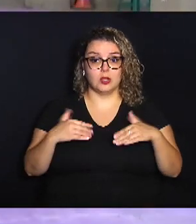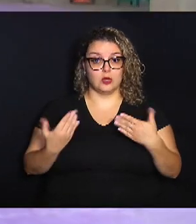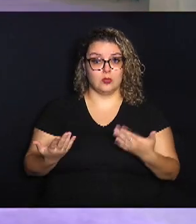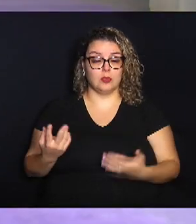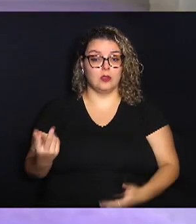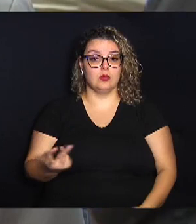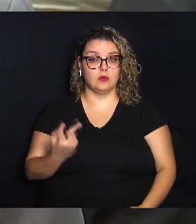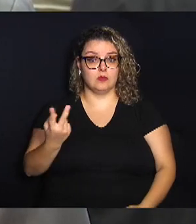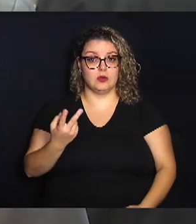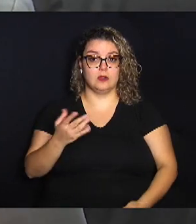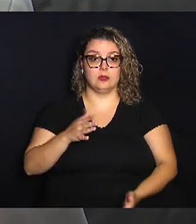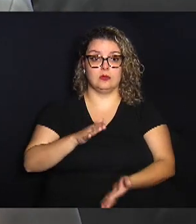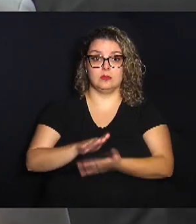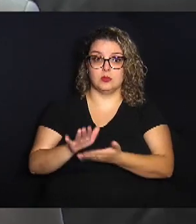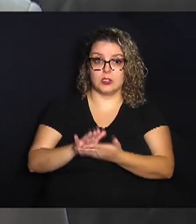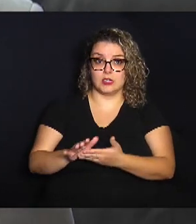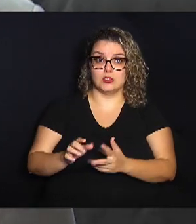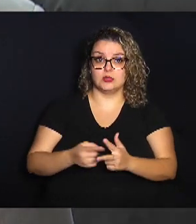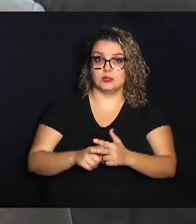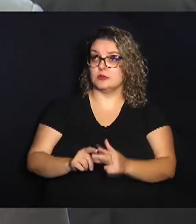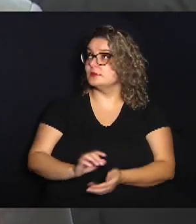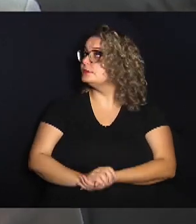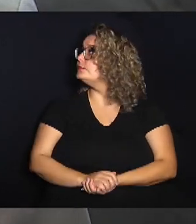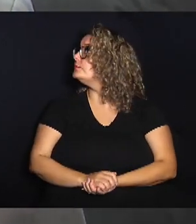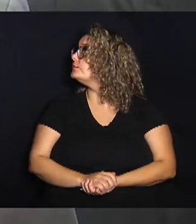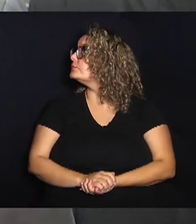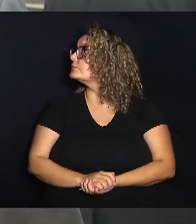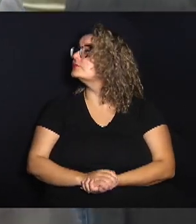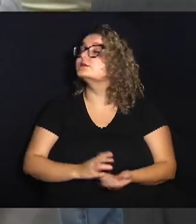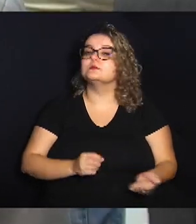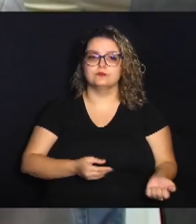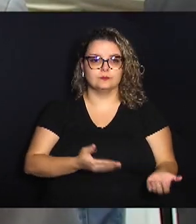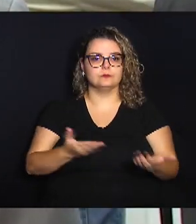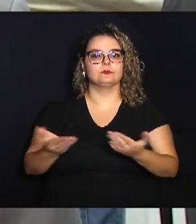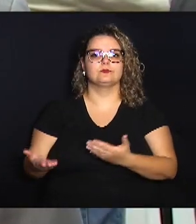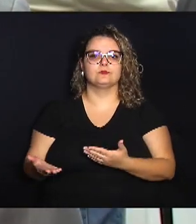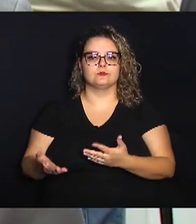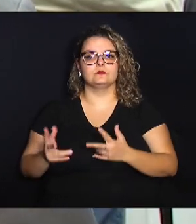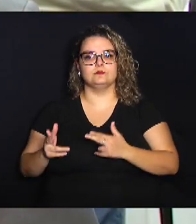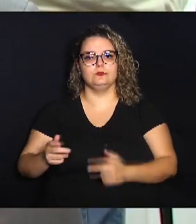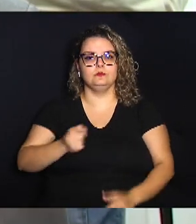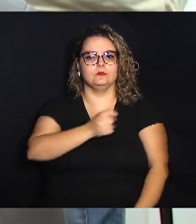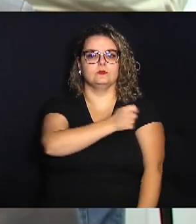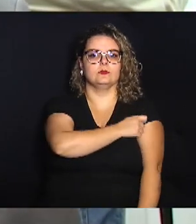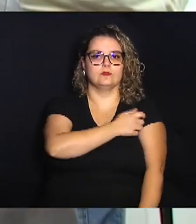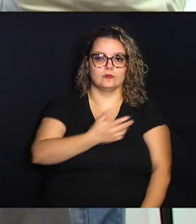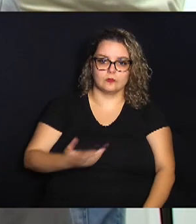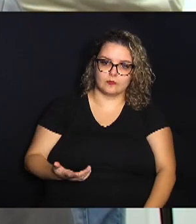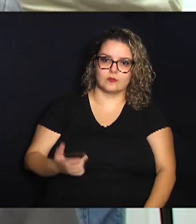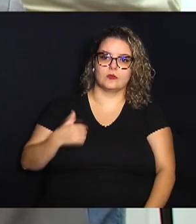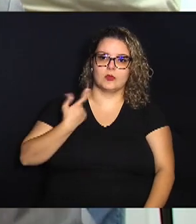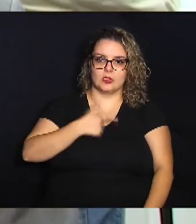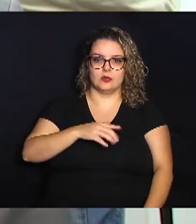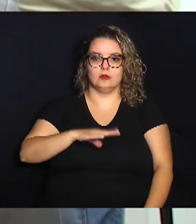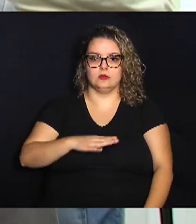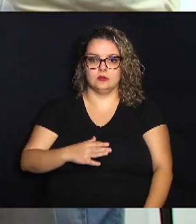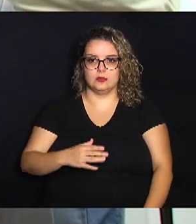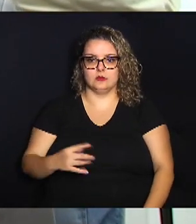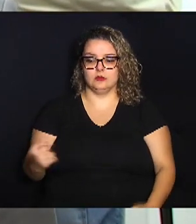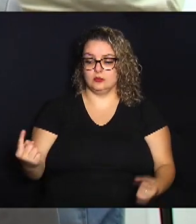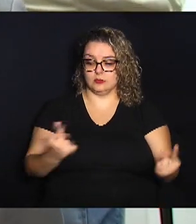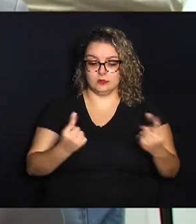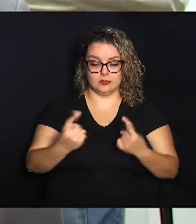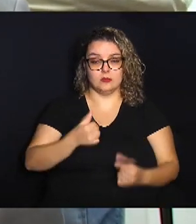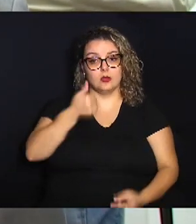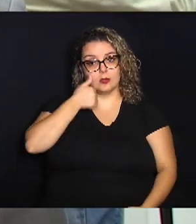estimado para a obra. Então fui numa apresentação, como autoridade aqui da nossa cidade, fui surpreendido com as mães e com os